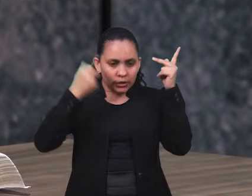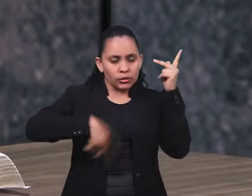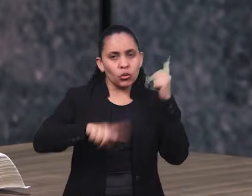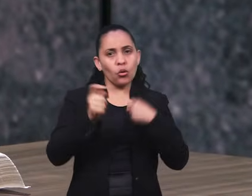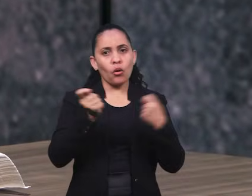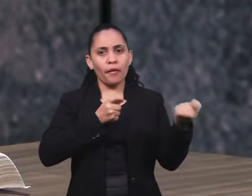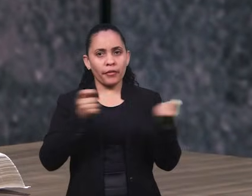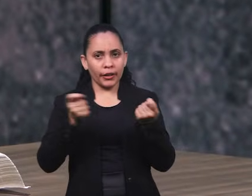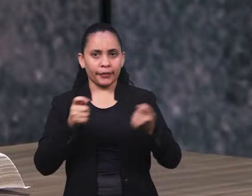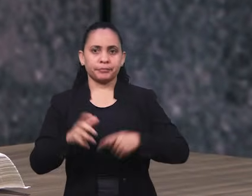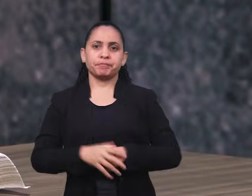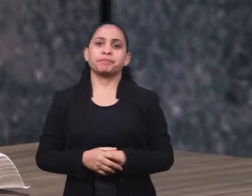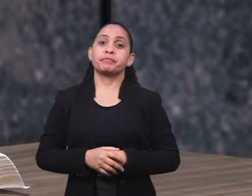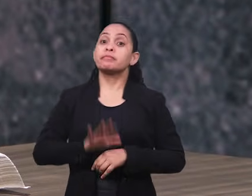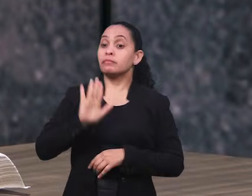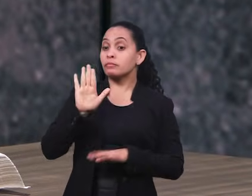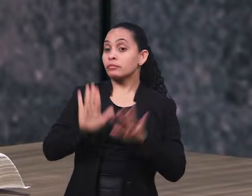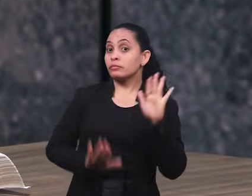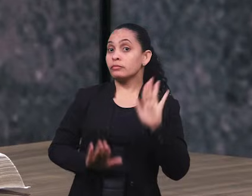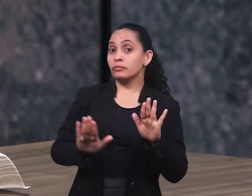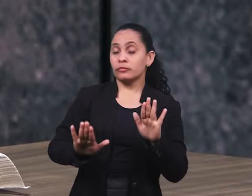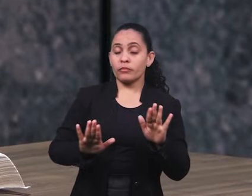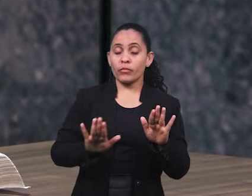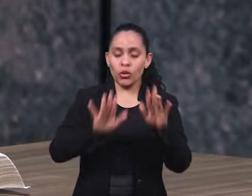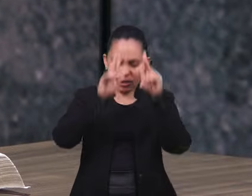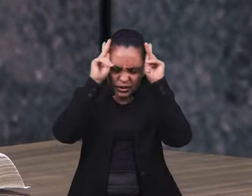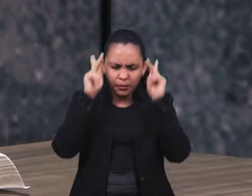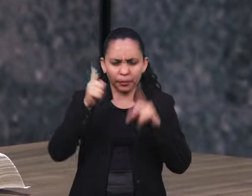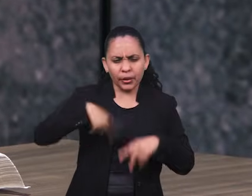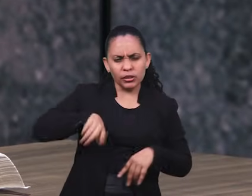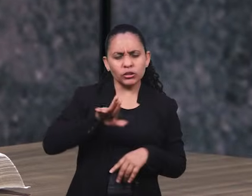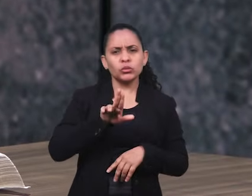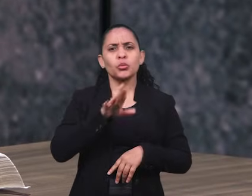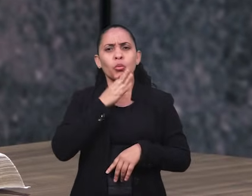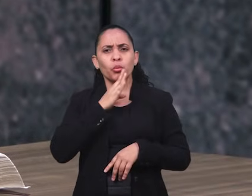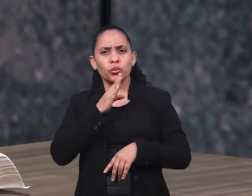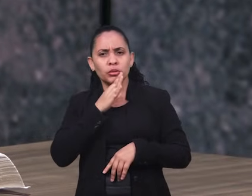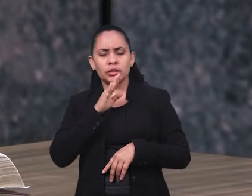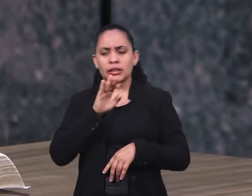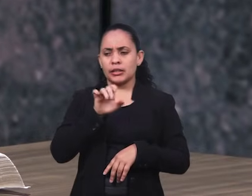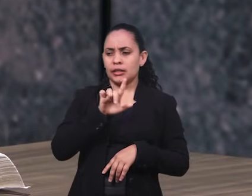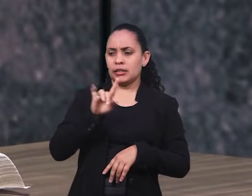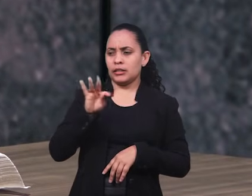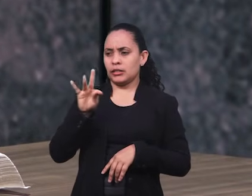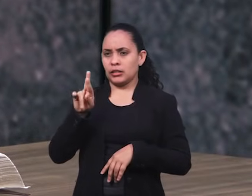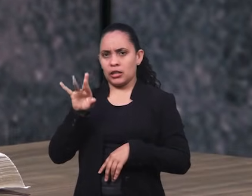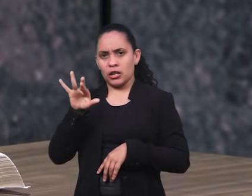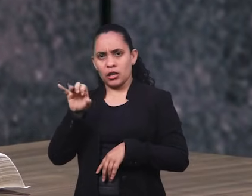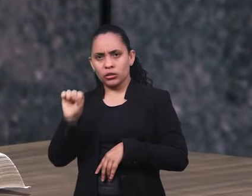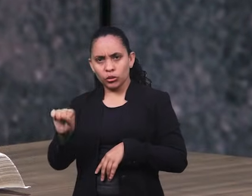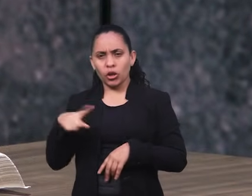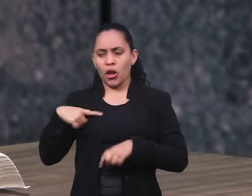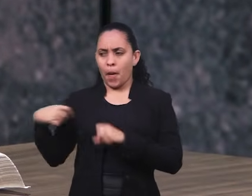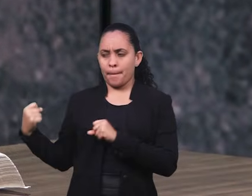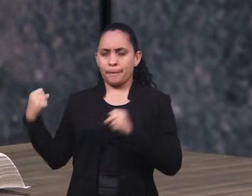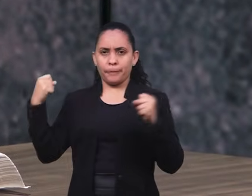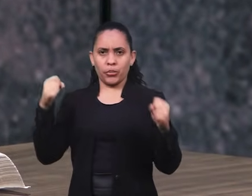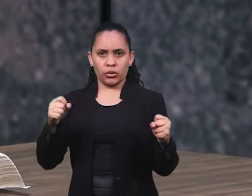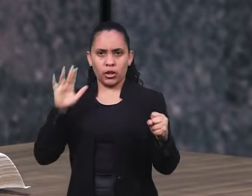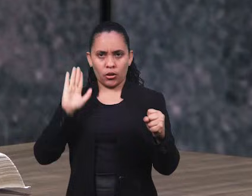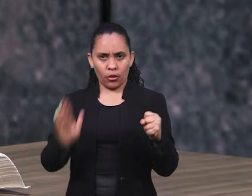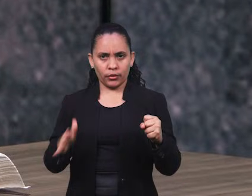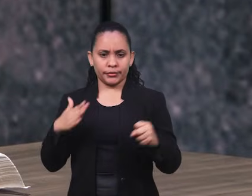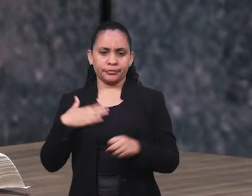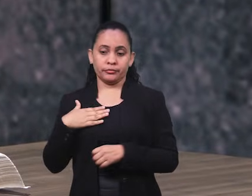governavam os seus territórios. E alguns desses príncipes eram chamados príncipes eleitores, eram os príncipes mais poderosos,